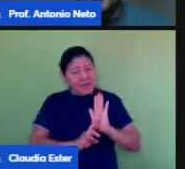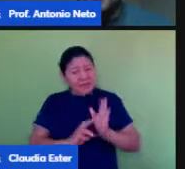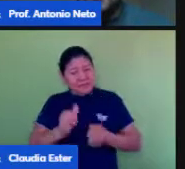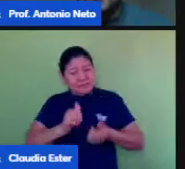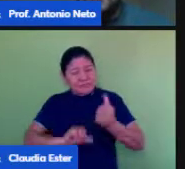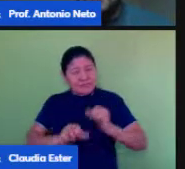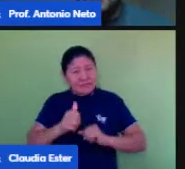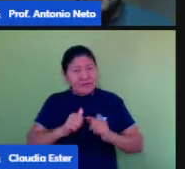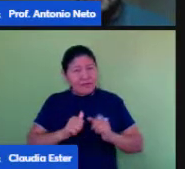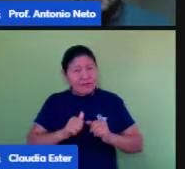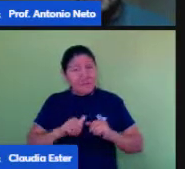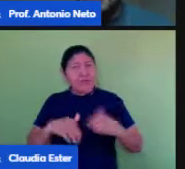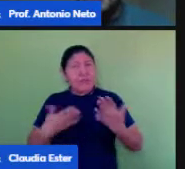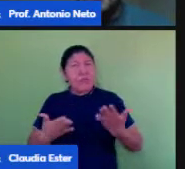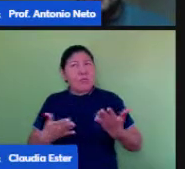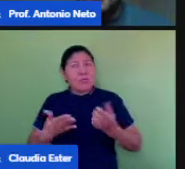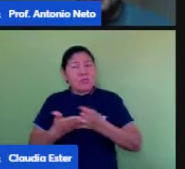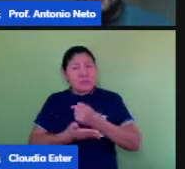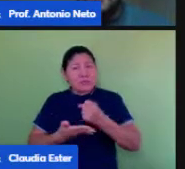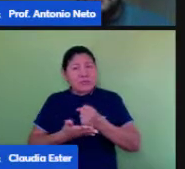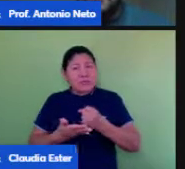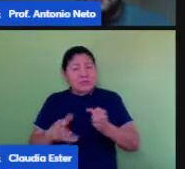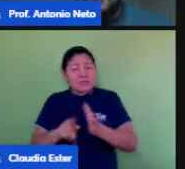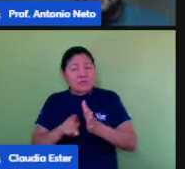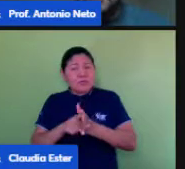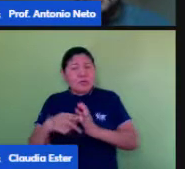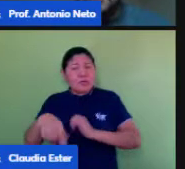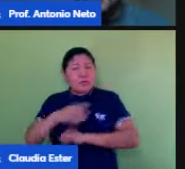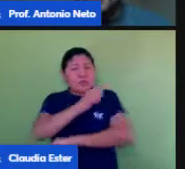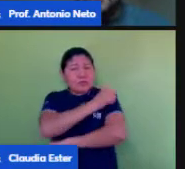se encontra? Pré-silábico,